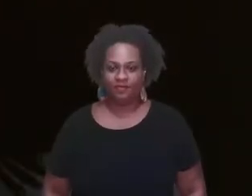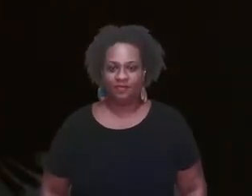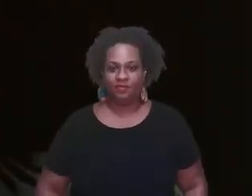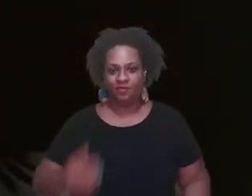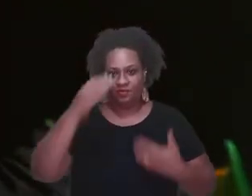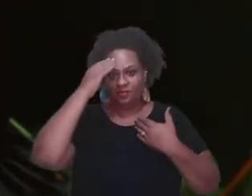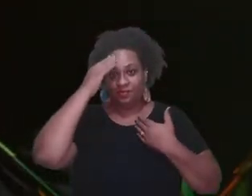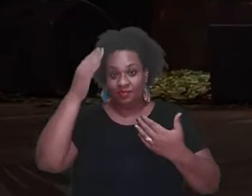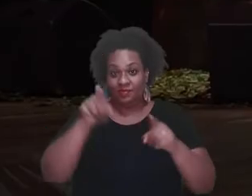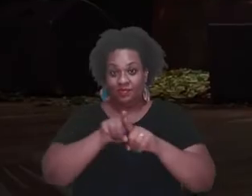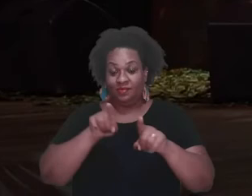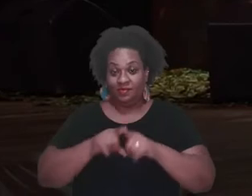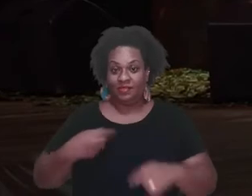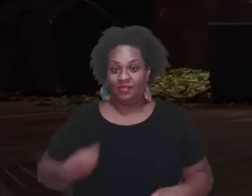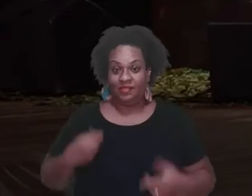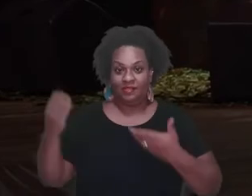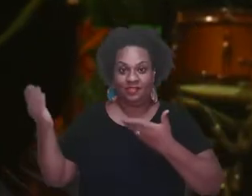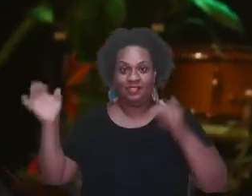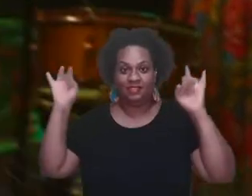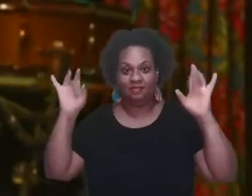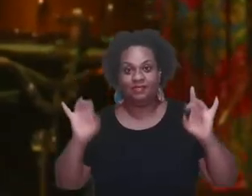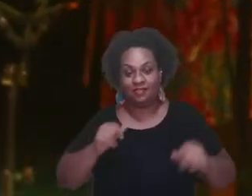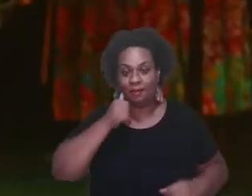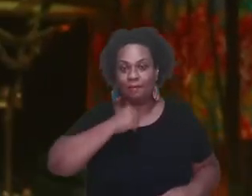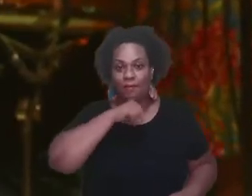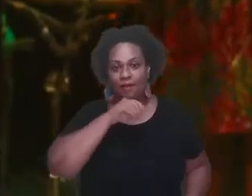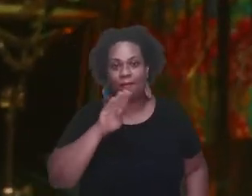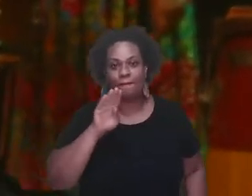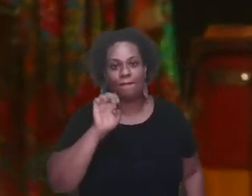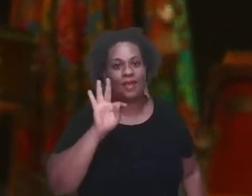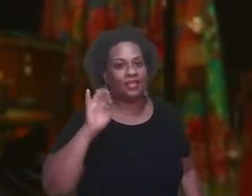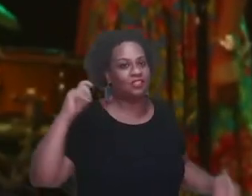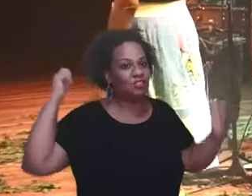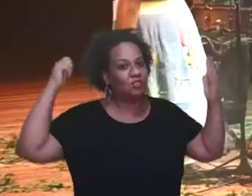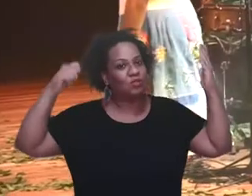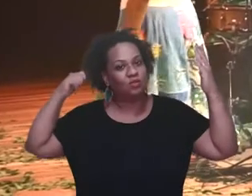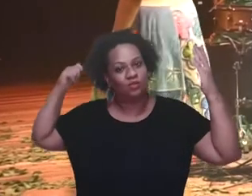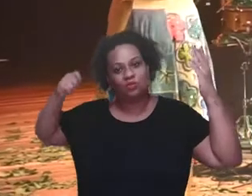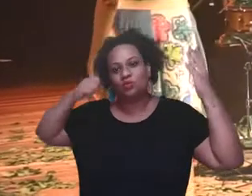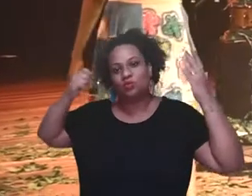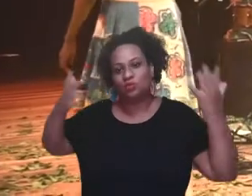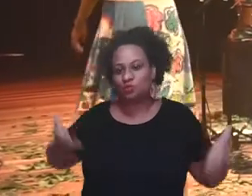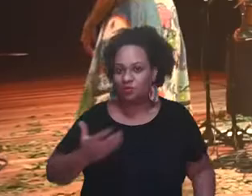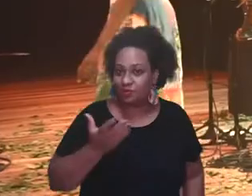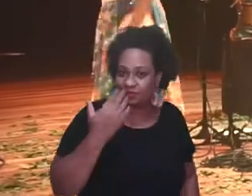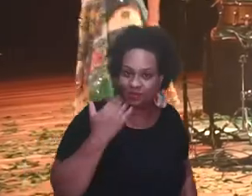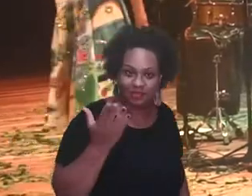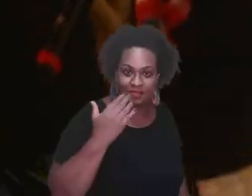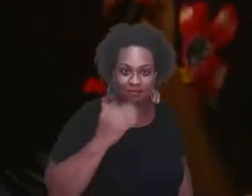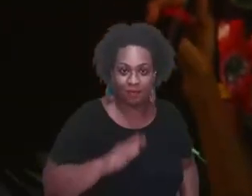é agradecer também a presença de ilustres e mais abrilhantando o nosso grupo e vamos embora